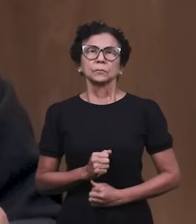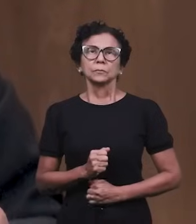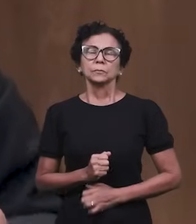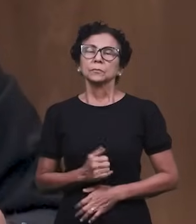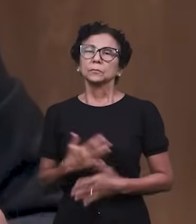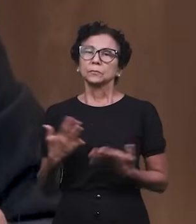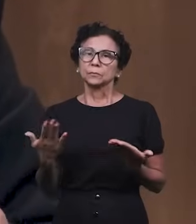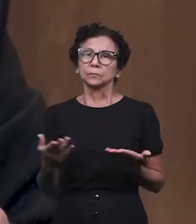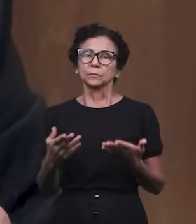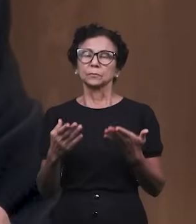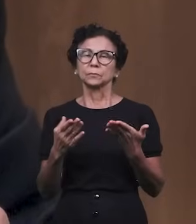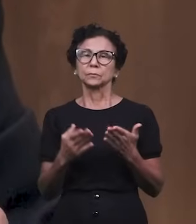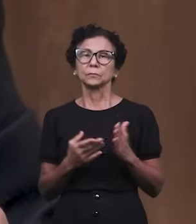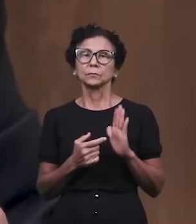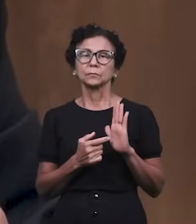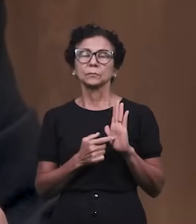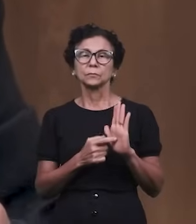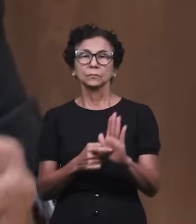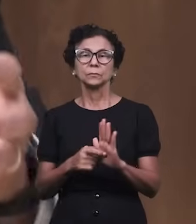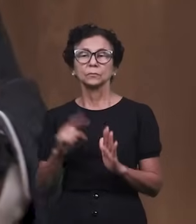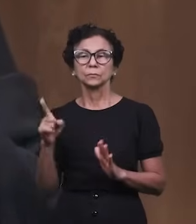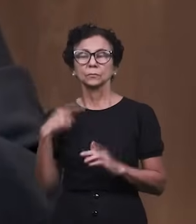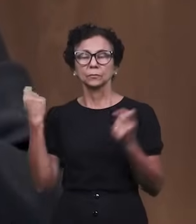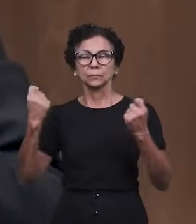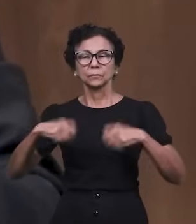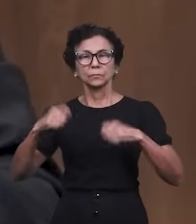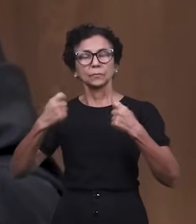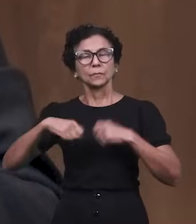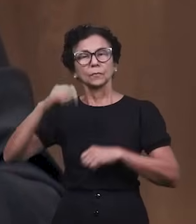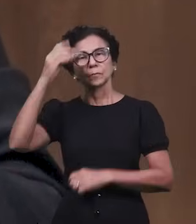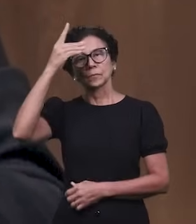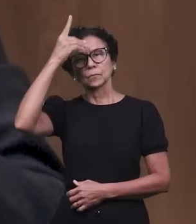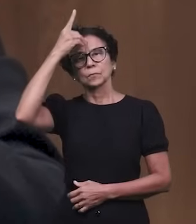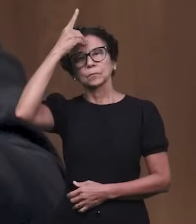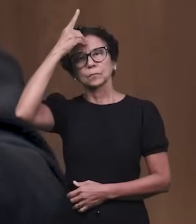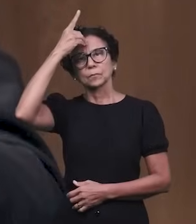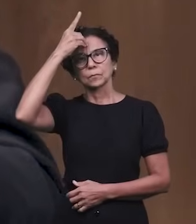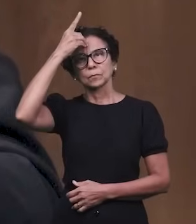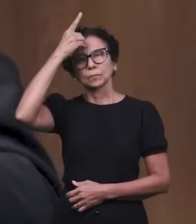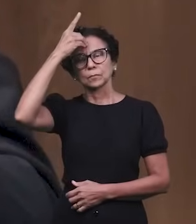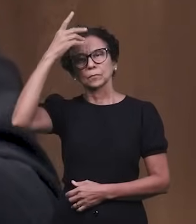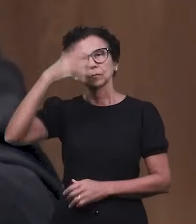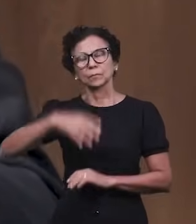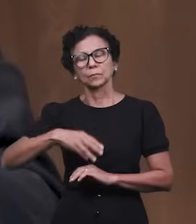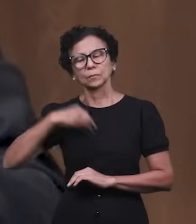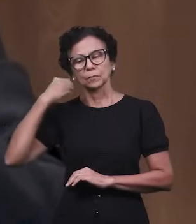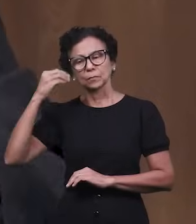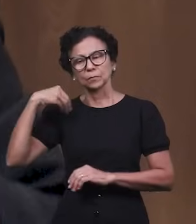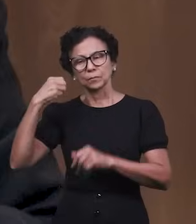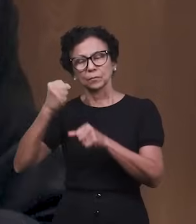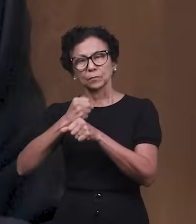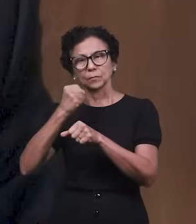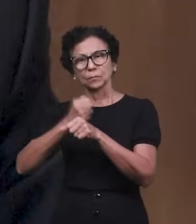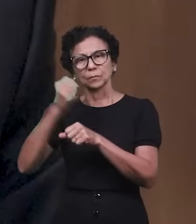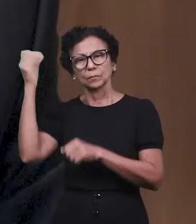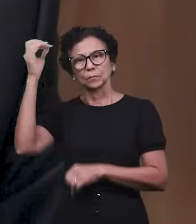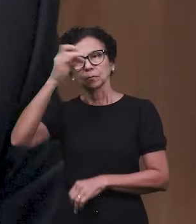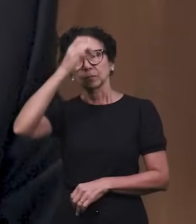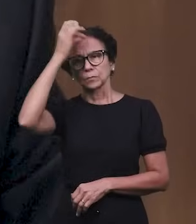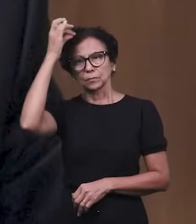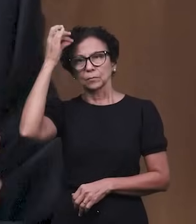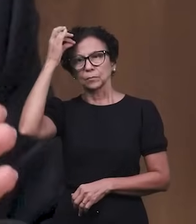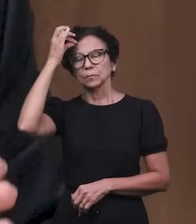precisamos dos dons espirituais. A nossa experiência da obra do Espírito Santo no nosso